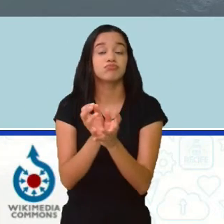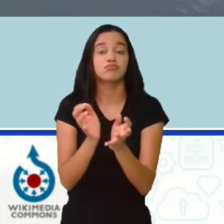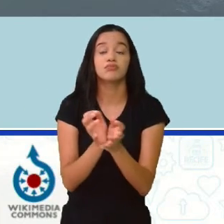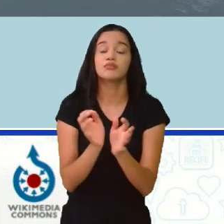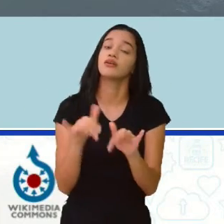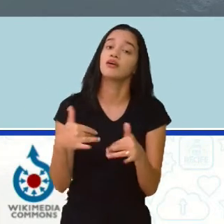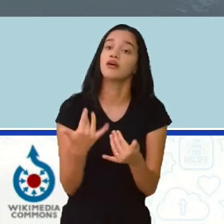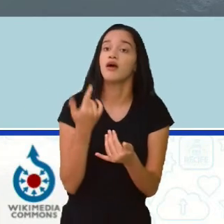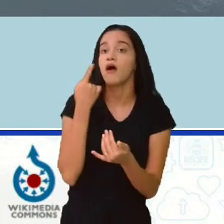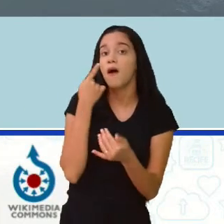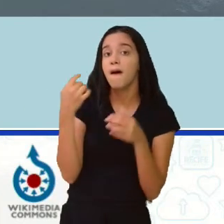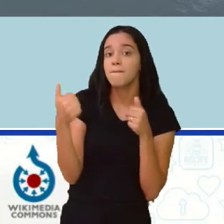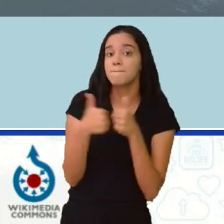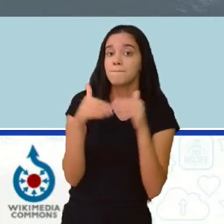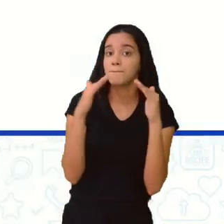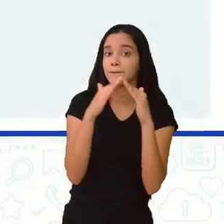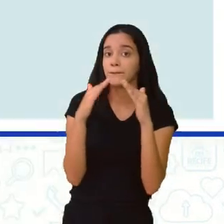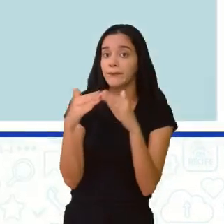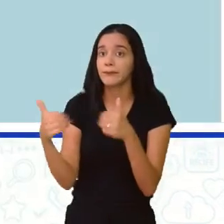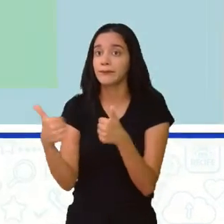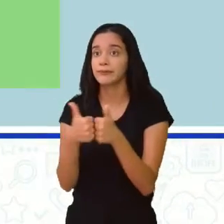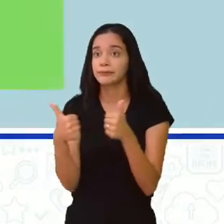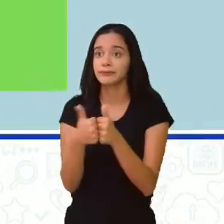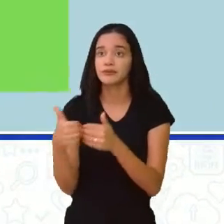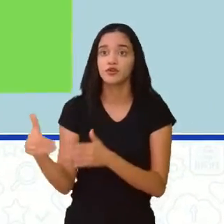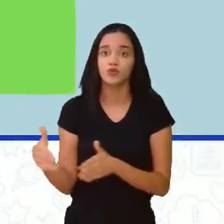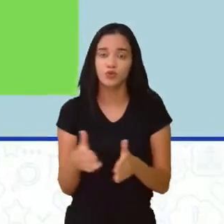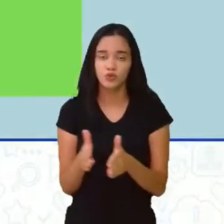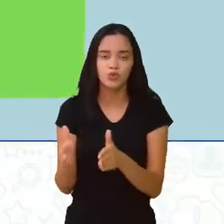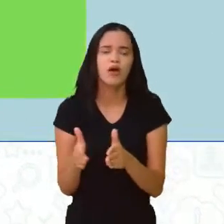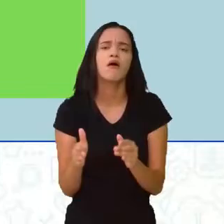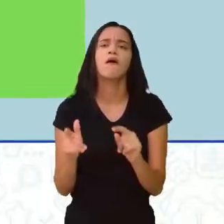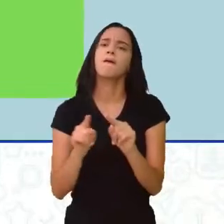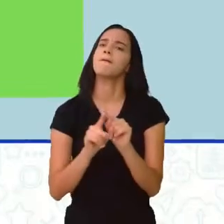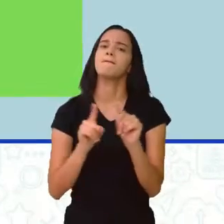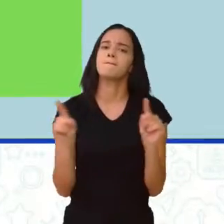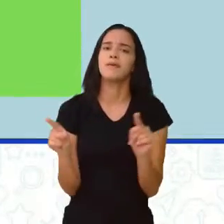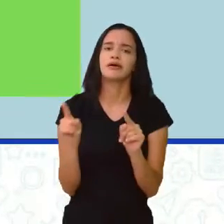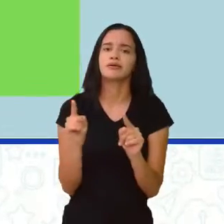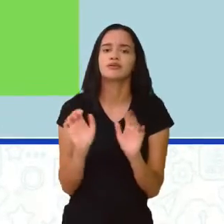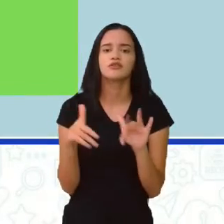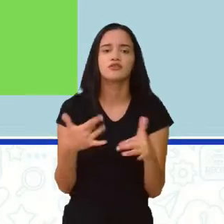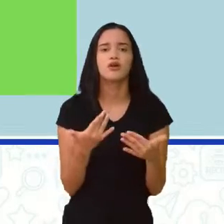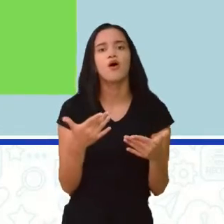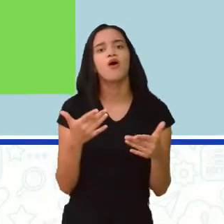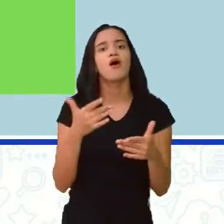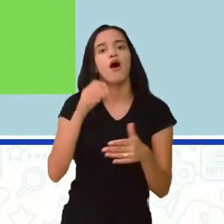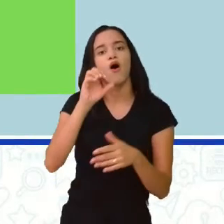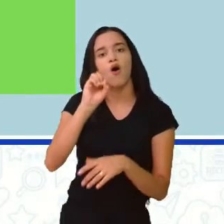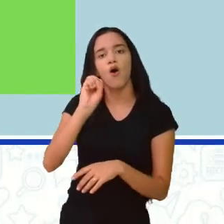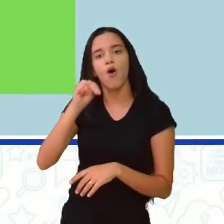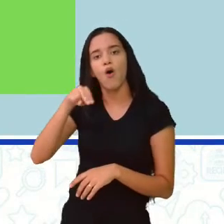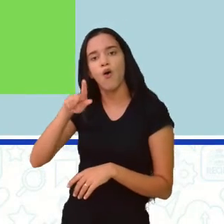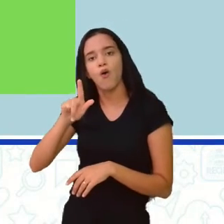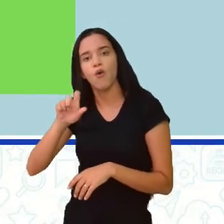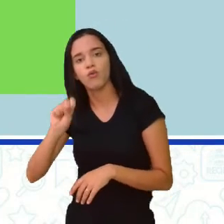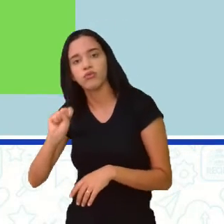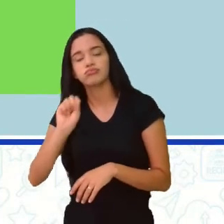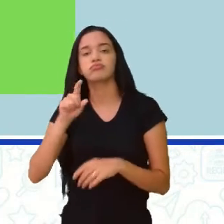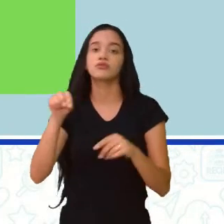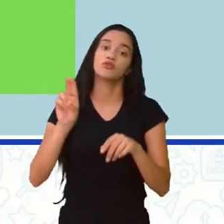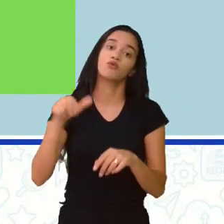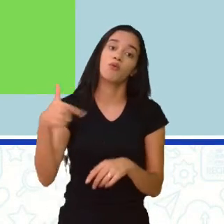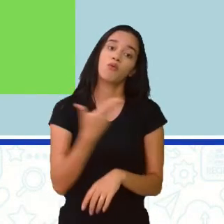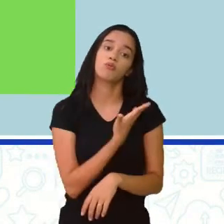que dependem aí de moradia nessas regiões. Mas aí, o que ONGs, o que órgãos públicos e